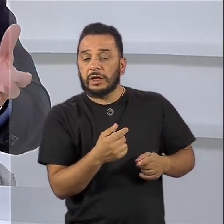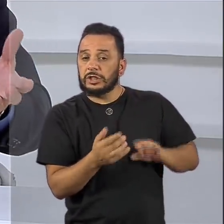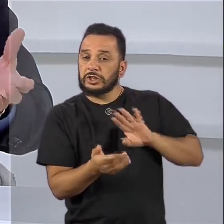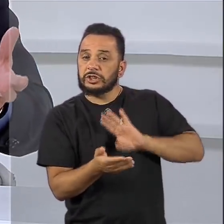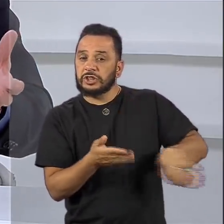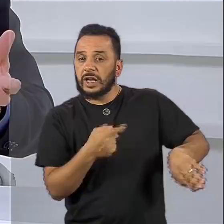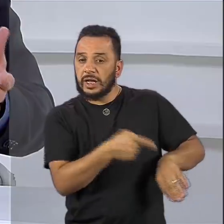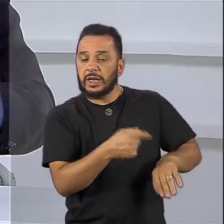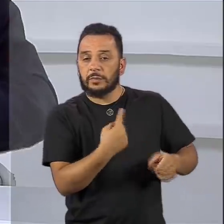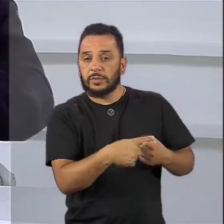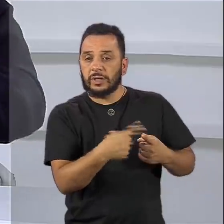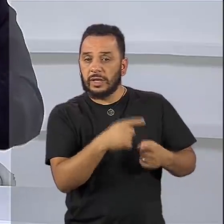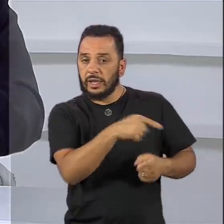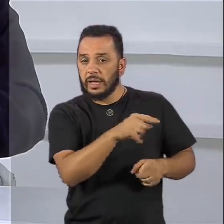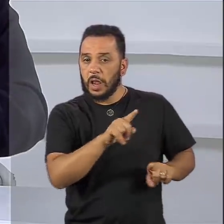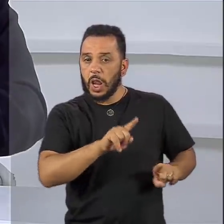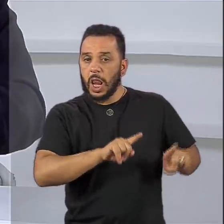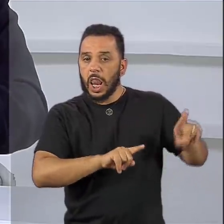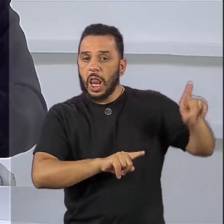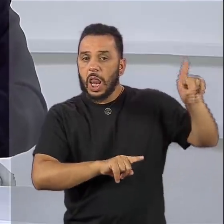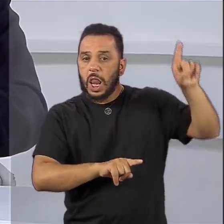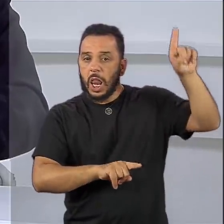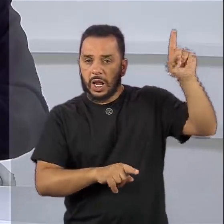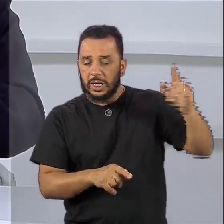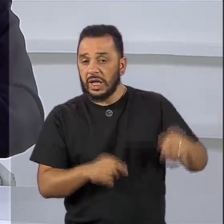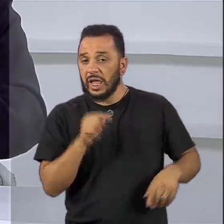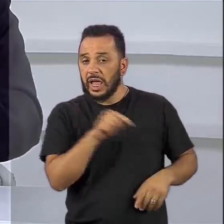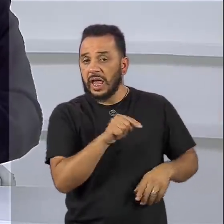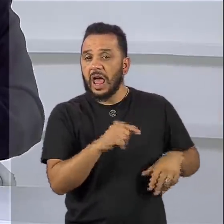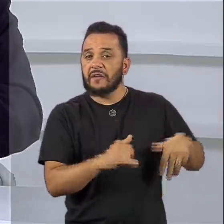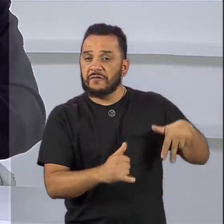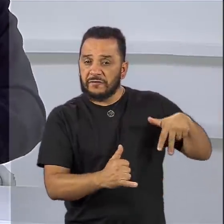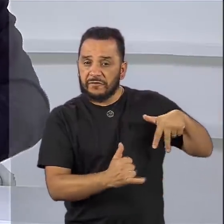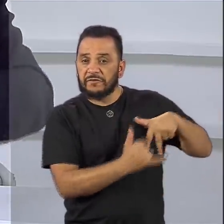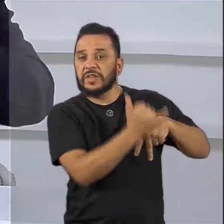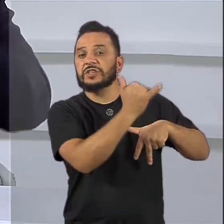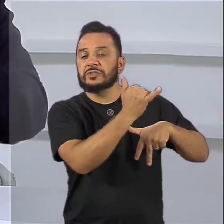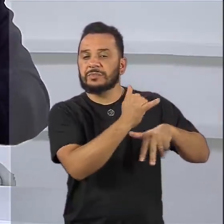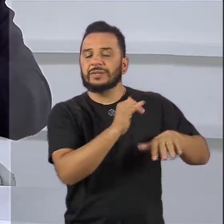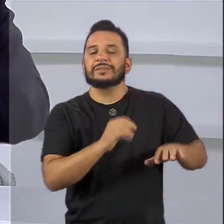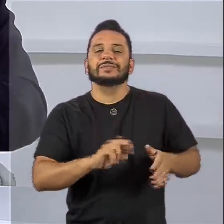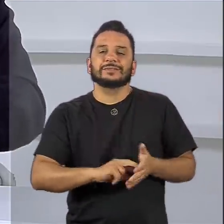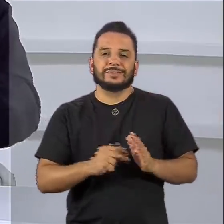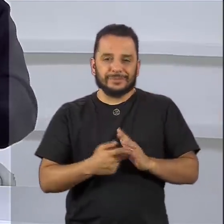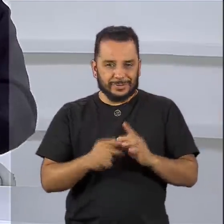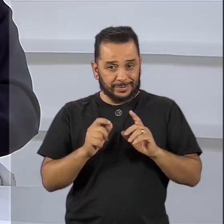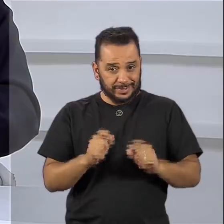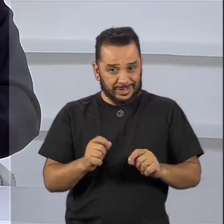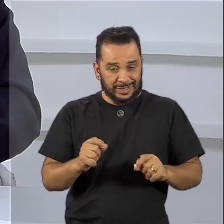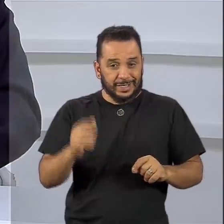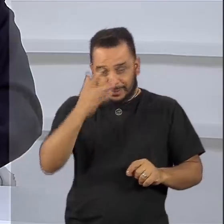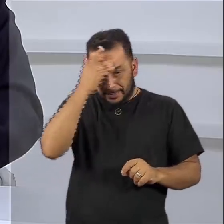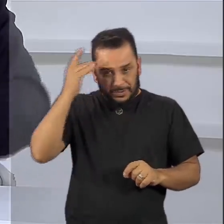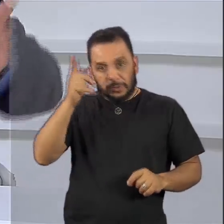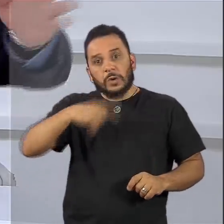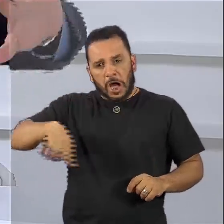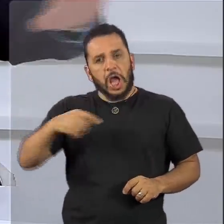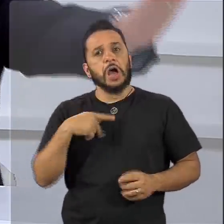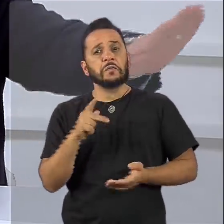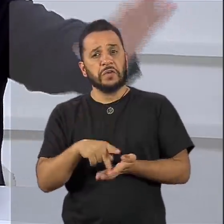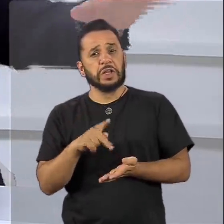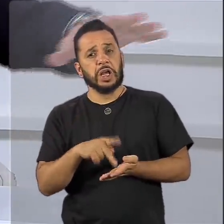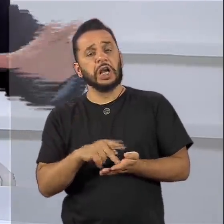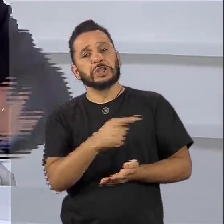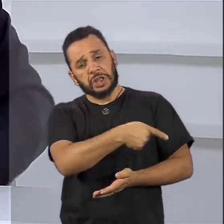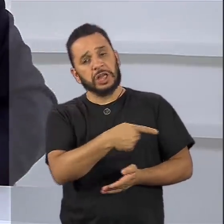franco favorito, né? E explorar essa vitimização é uma forma de você, de novo, reforçar o voto de uma parte do eleitorado petista. O